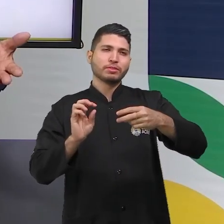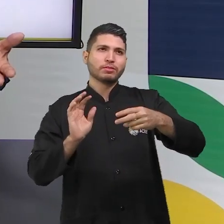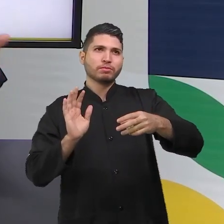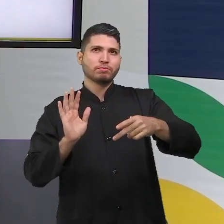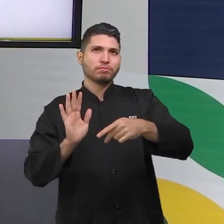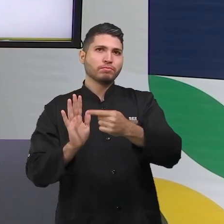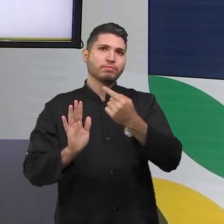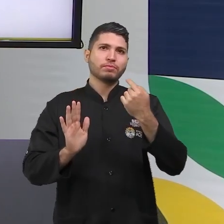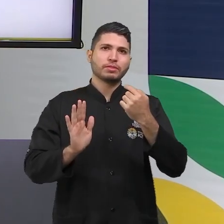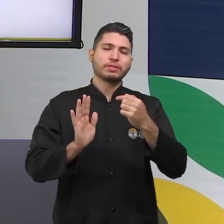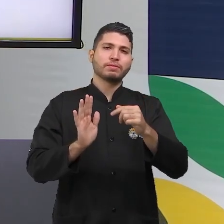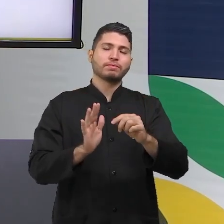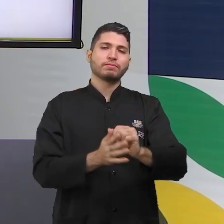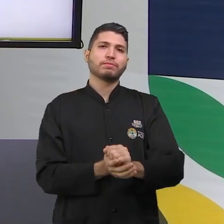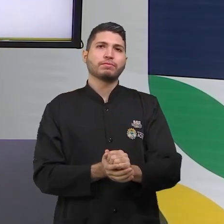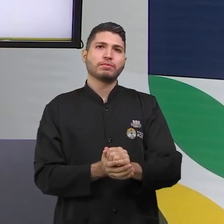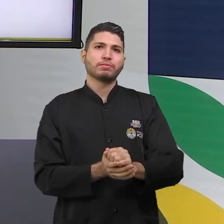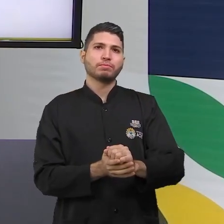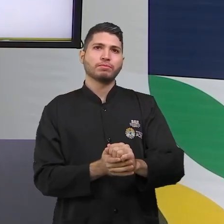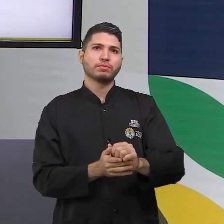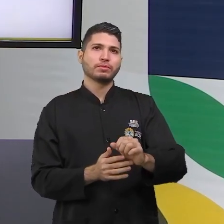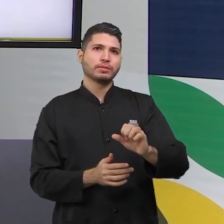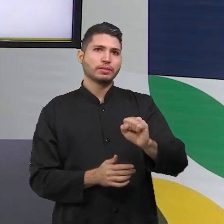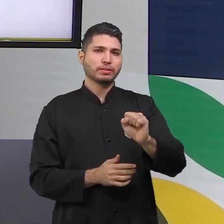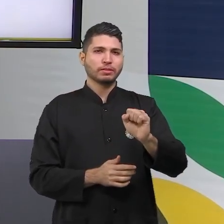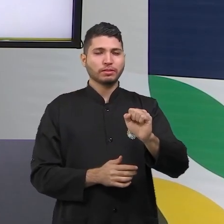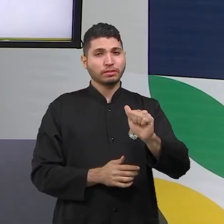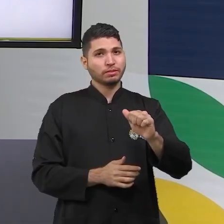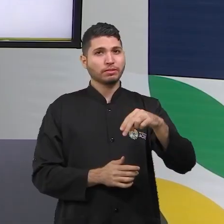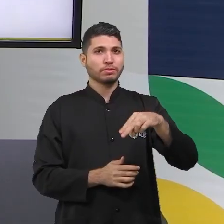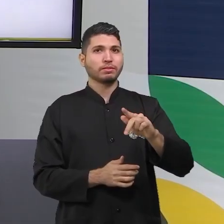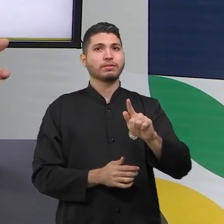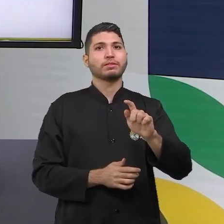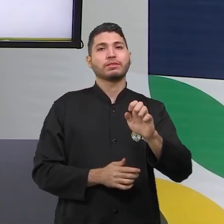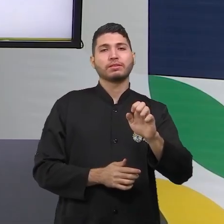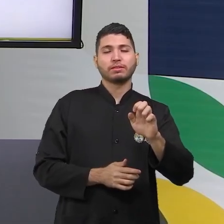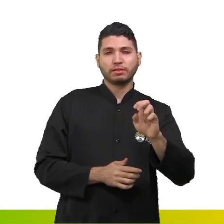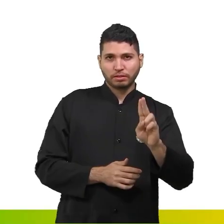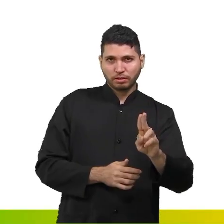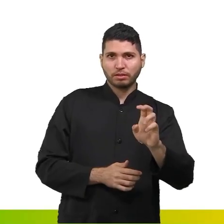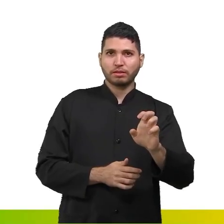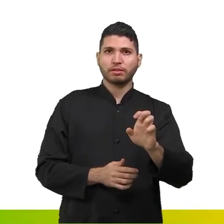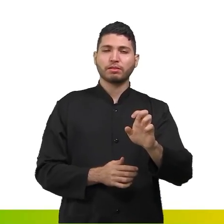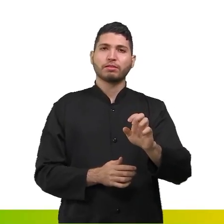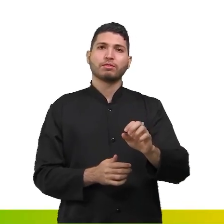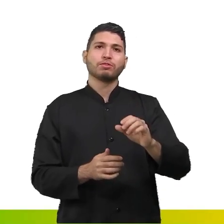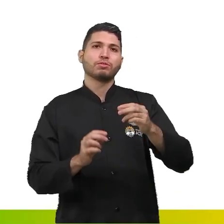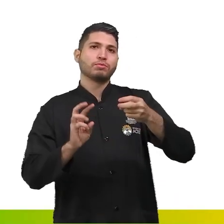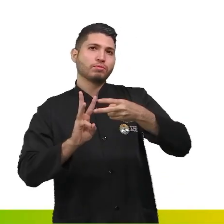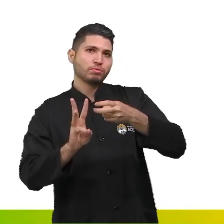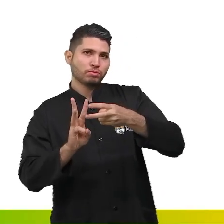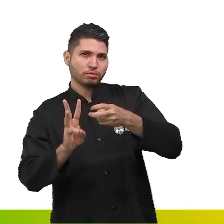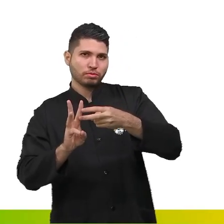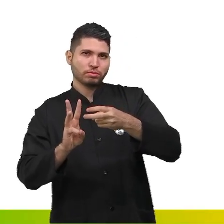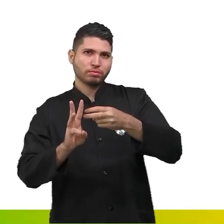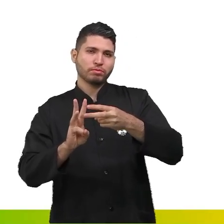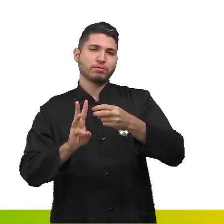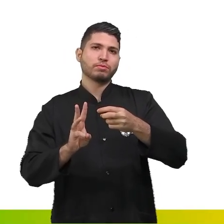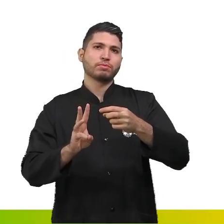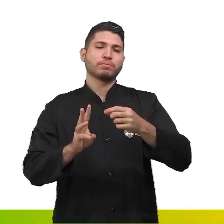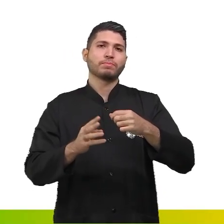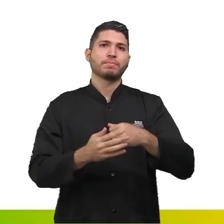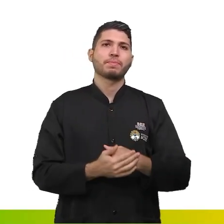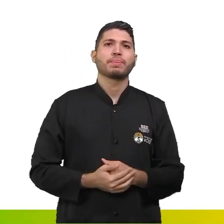ou matamos os indígenas, por isso temos sangue dos índios nas nossas mãos. Então é